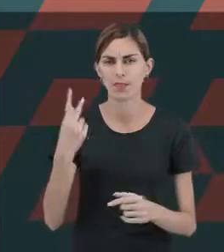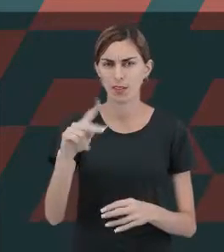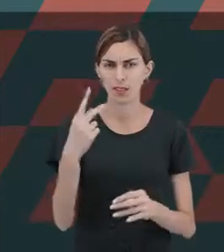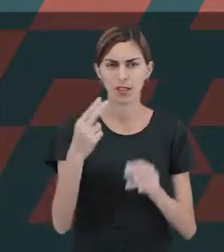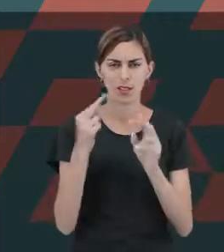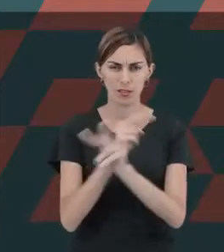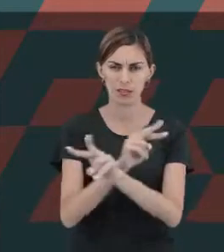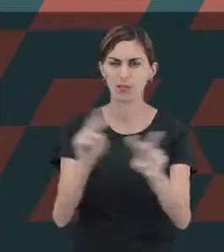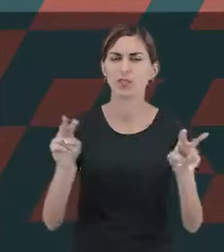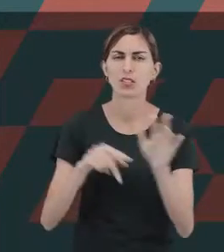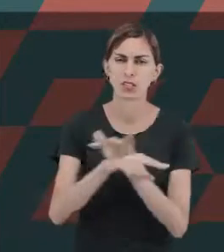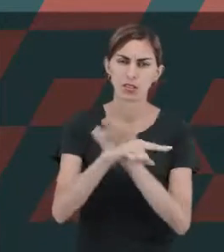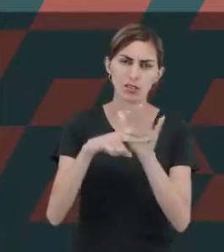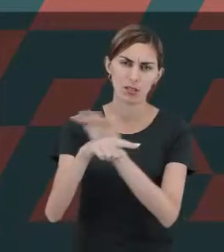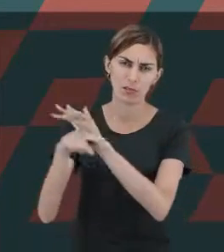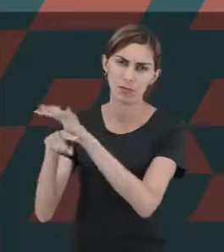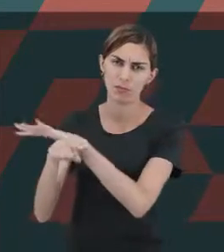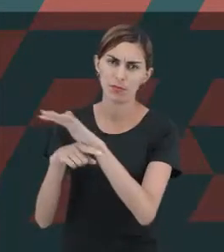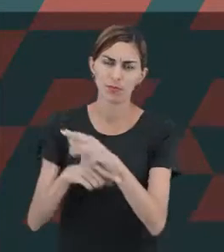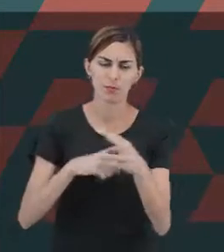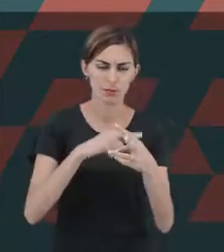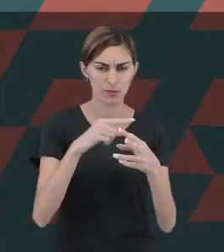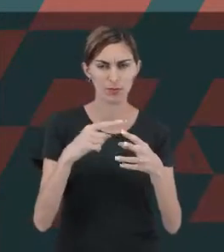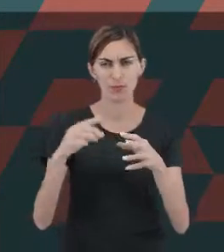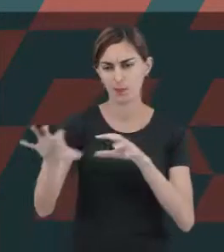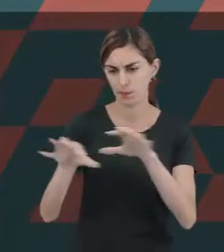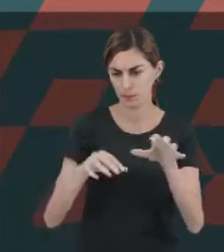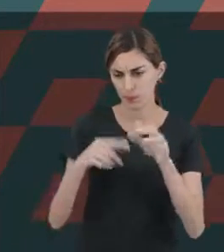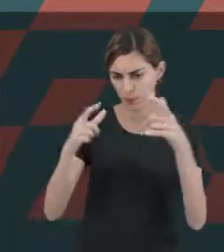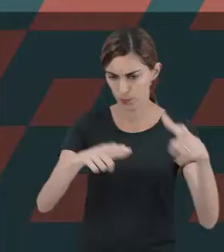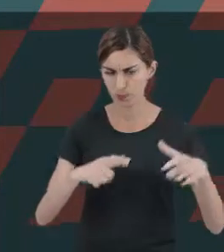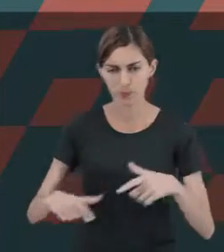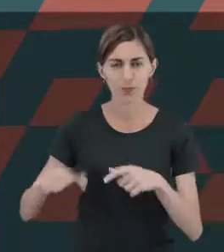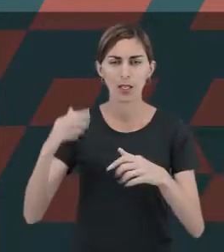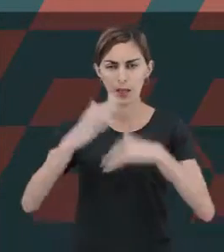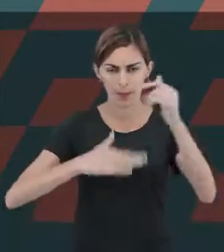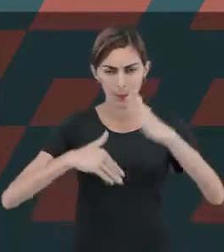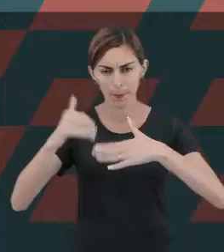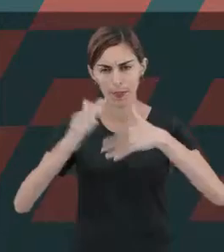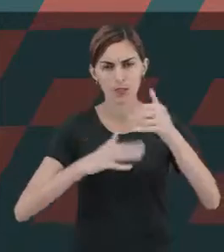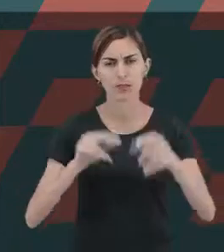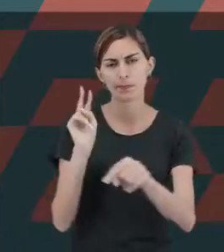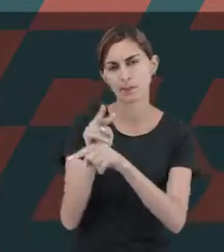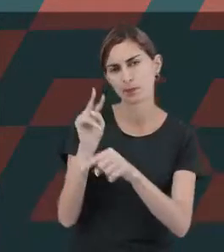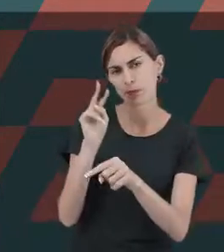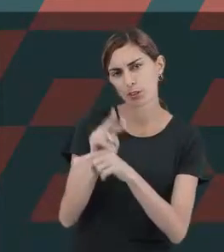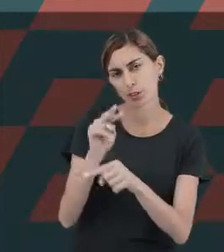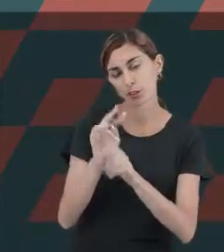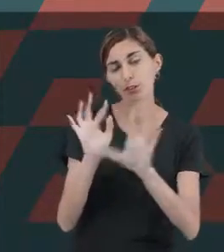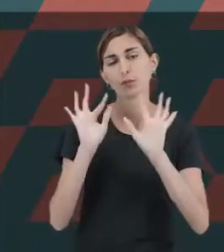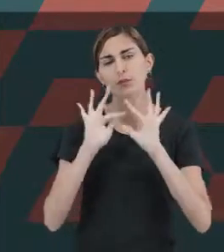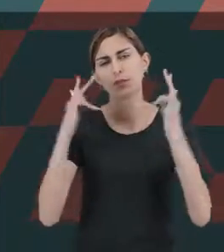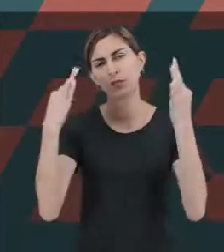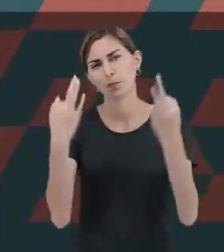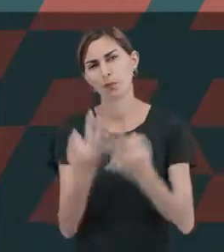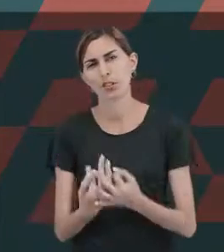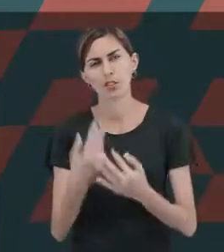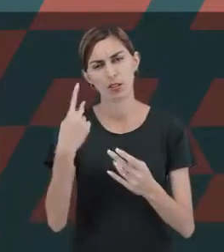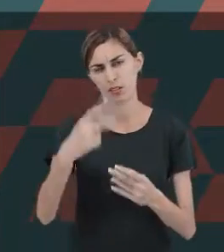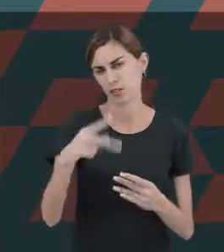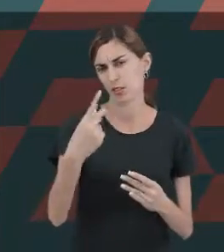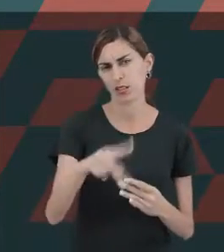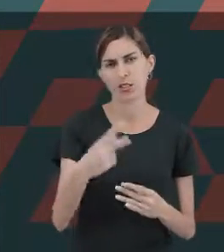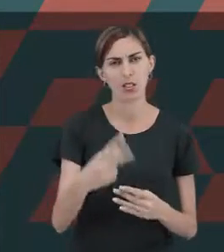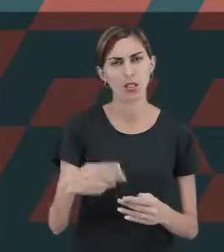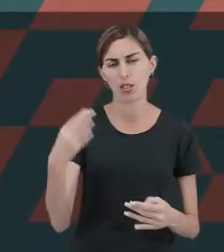visa analisar territorialmente a capacidade protetiva das famílias e, nela,